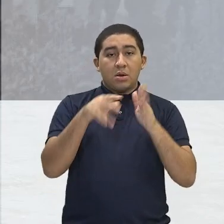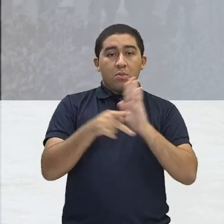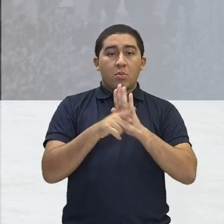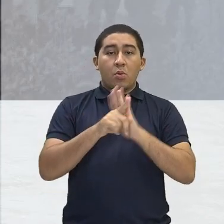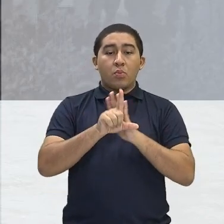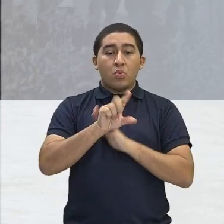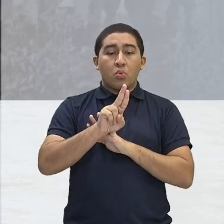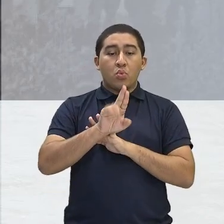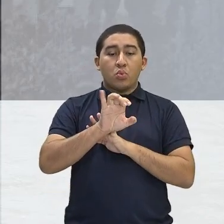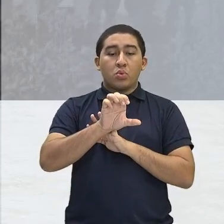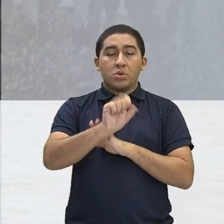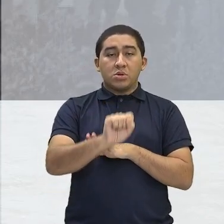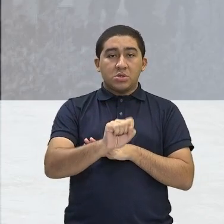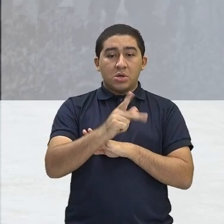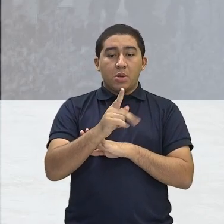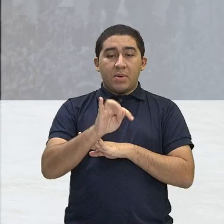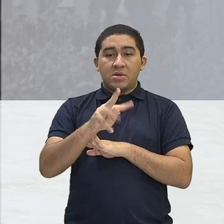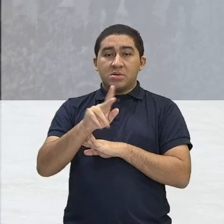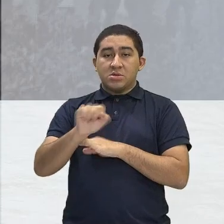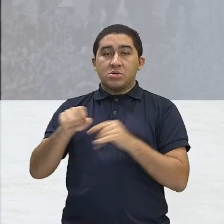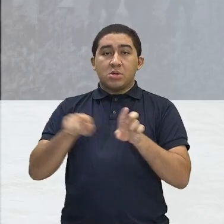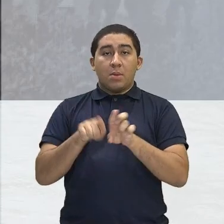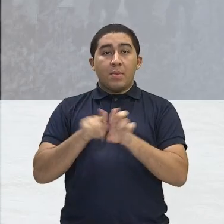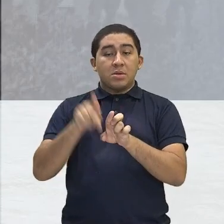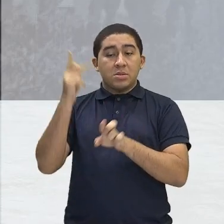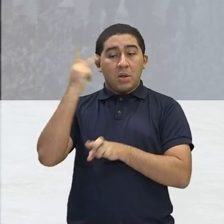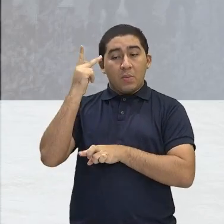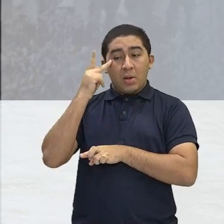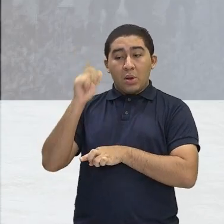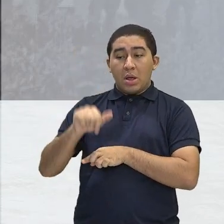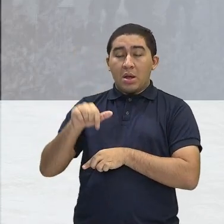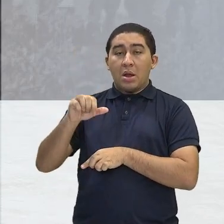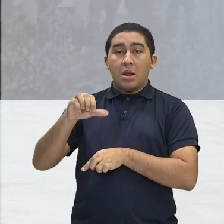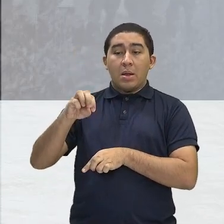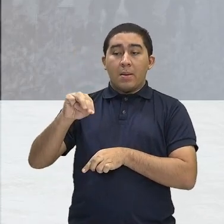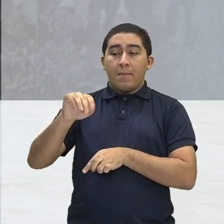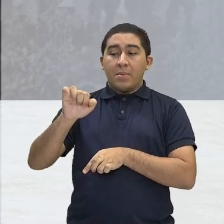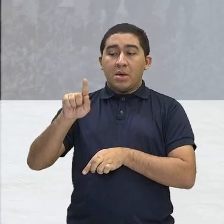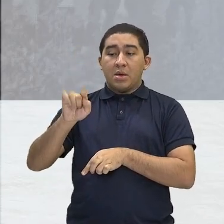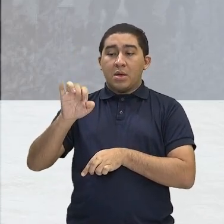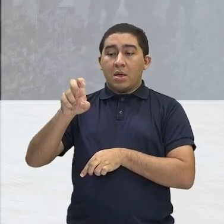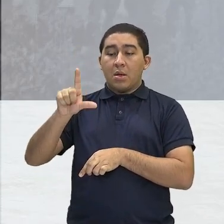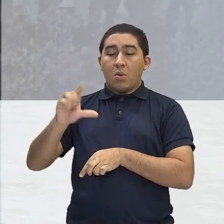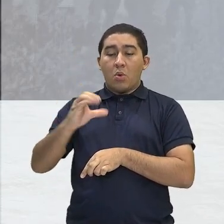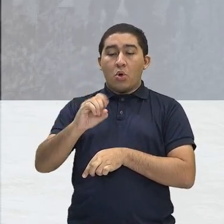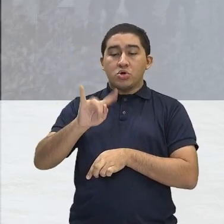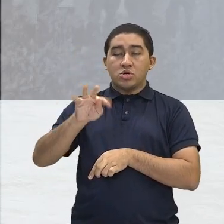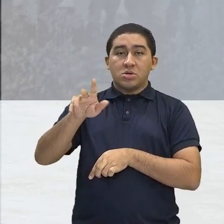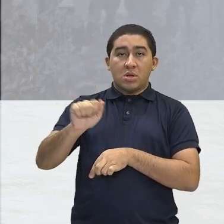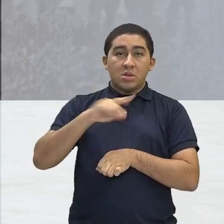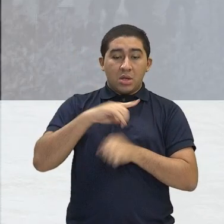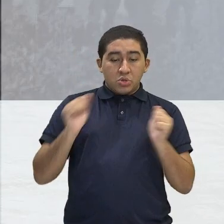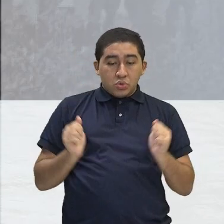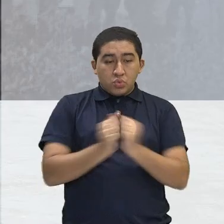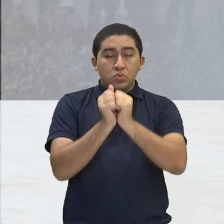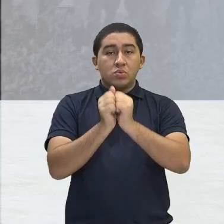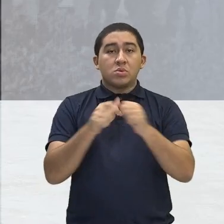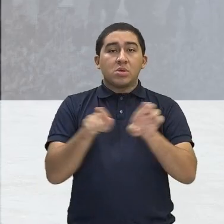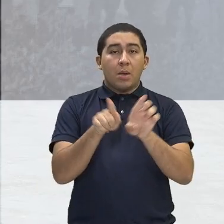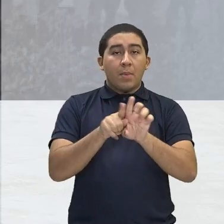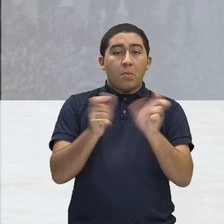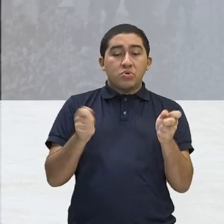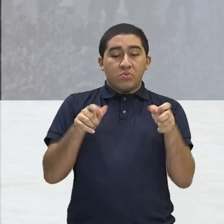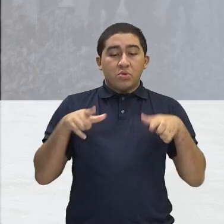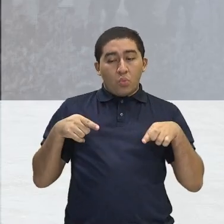Carlos Prestes, e as de São Paulo, liderada por Miguel Costa, vão se unir e fazer ali força para que a Coluna Prestes